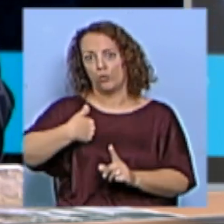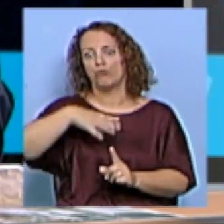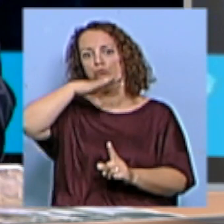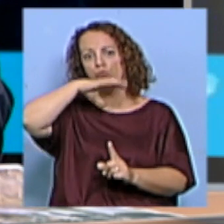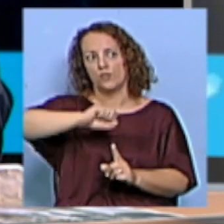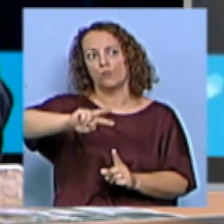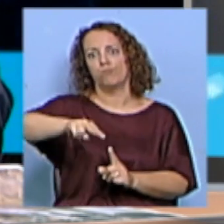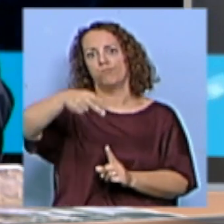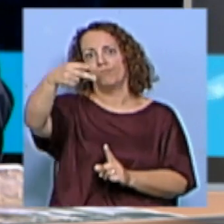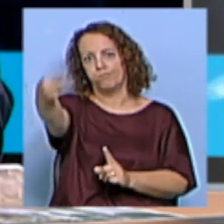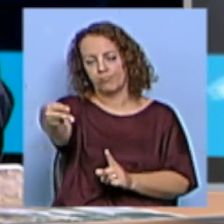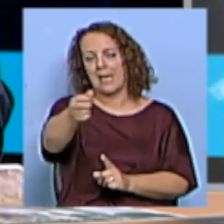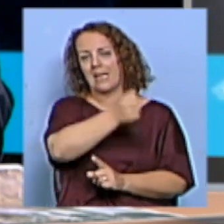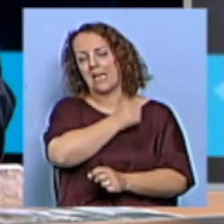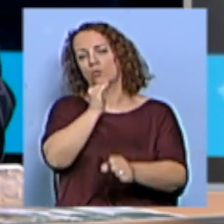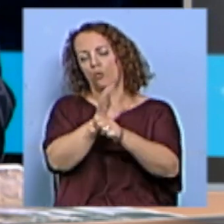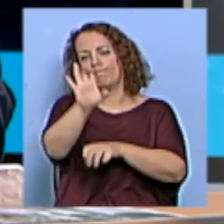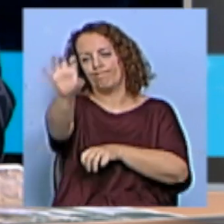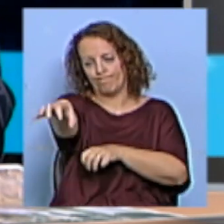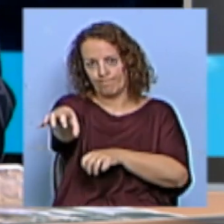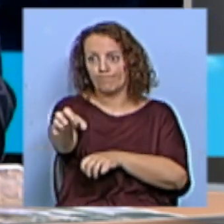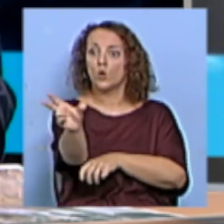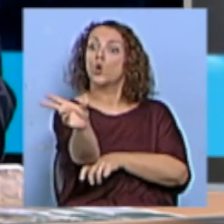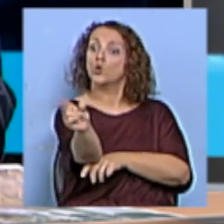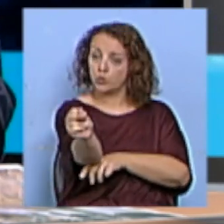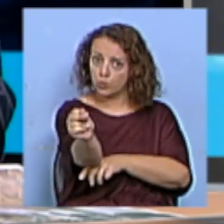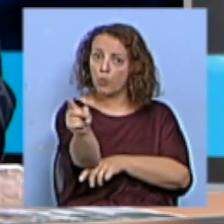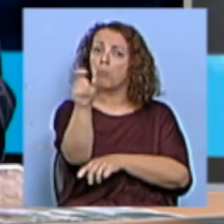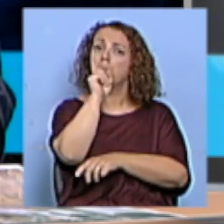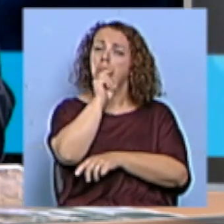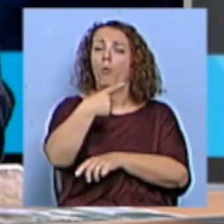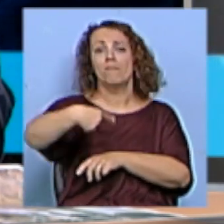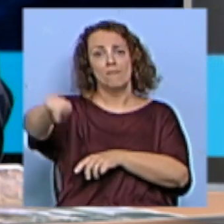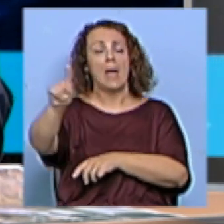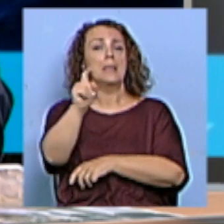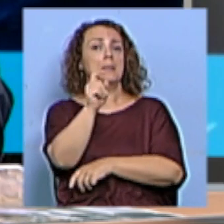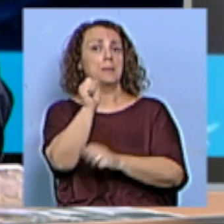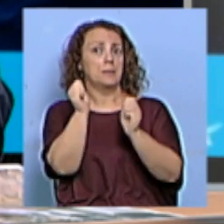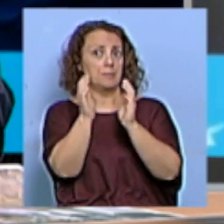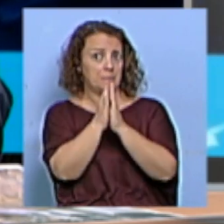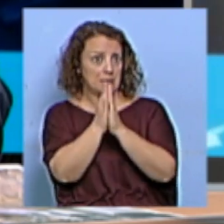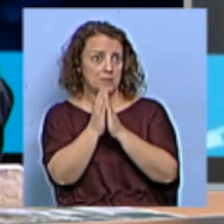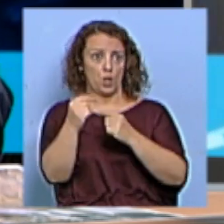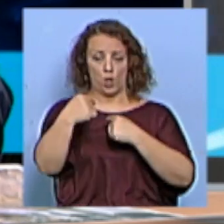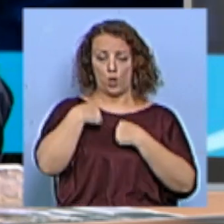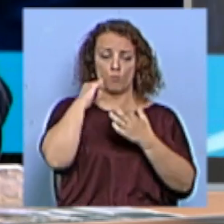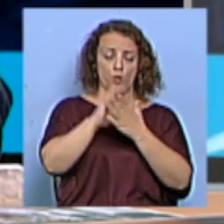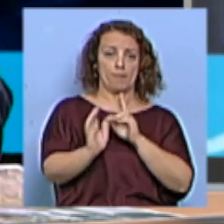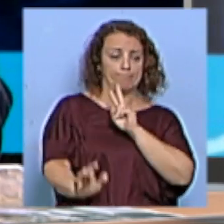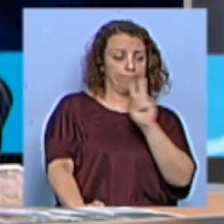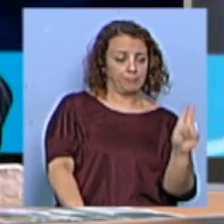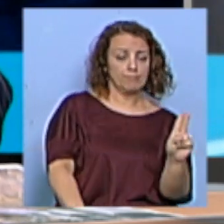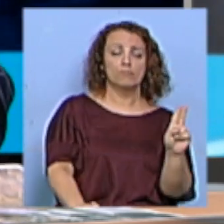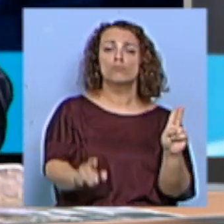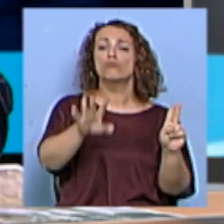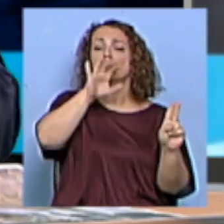para a segurança deles, eles estão noutra casa, eles estão juntos, podem estar num banco, e eu e a minha mulher estamos noutros, juntos,